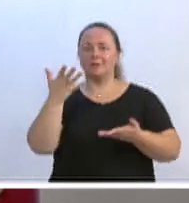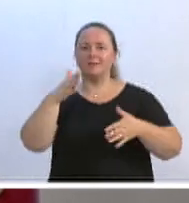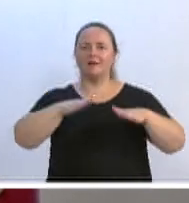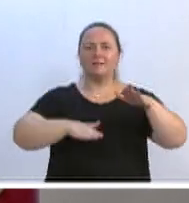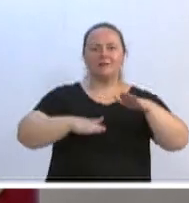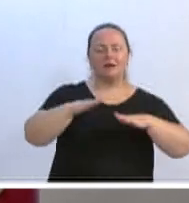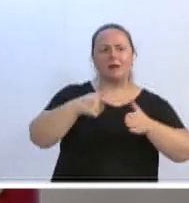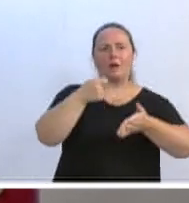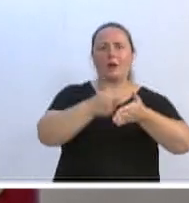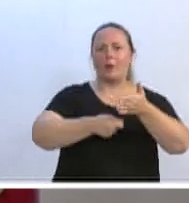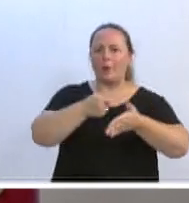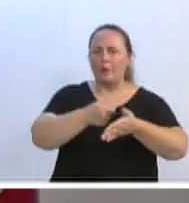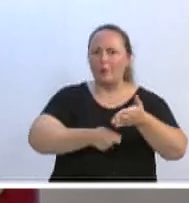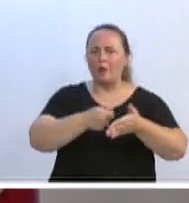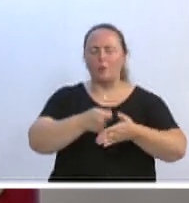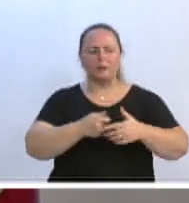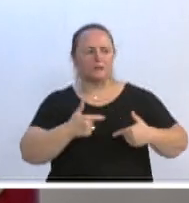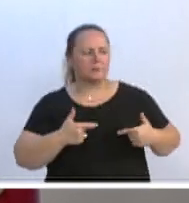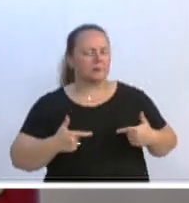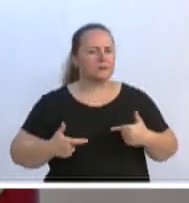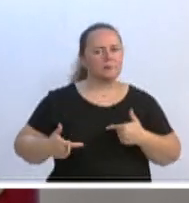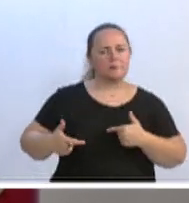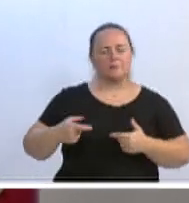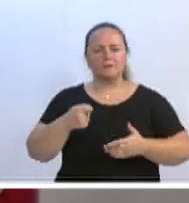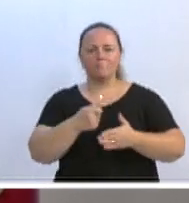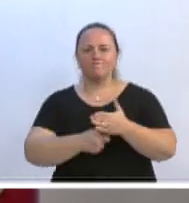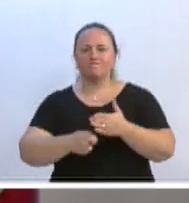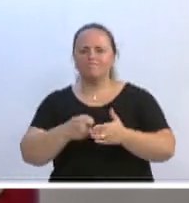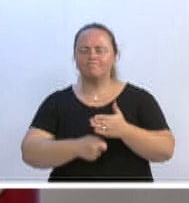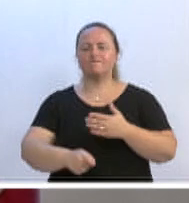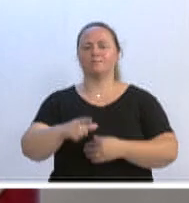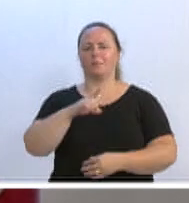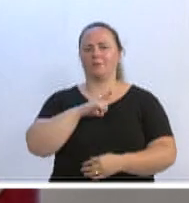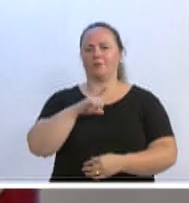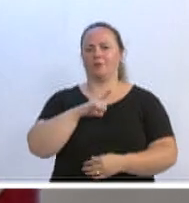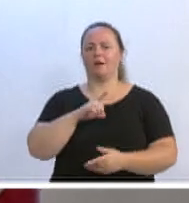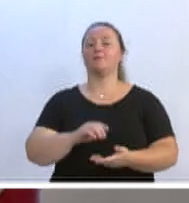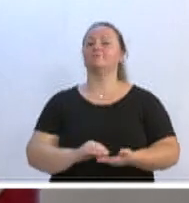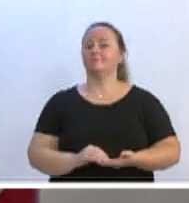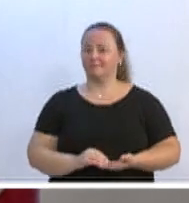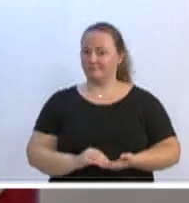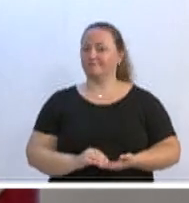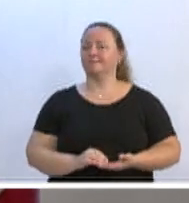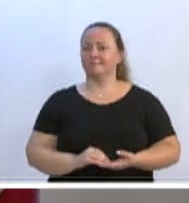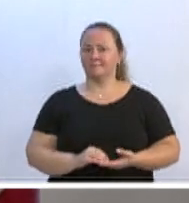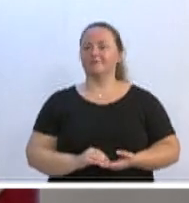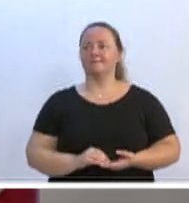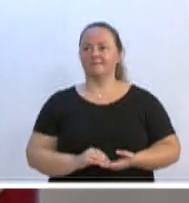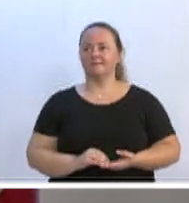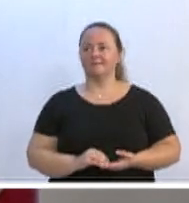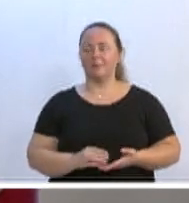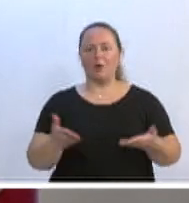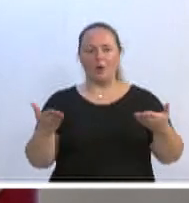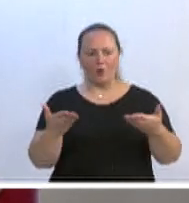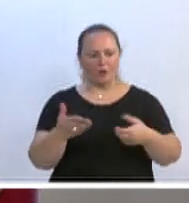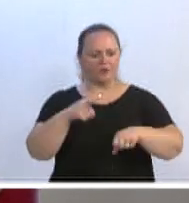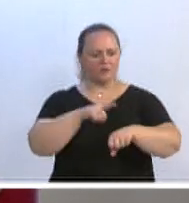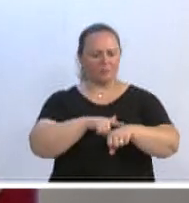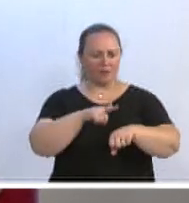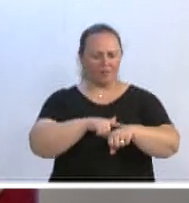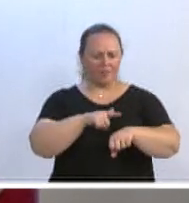grandes lutas, grandes batalhas travadas, e é nesse momento é que o nome do Senhor